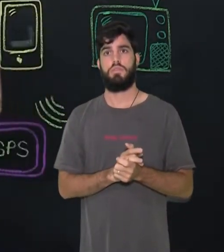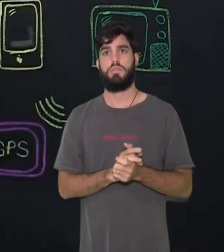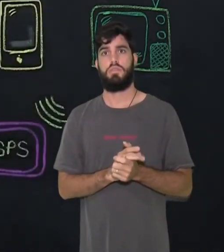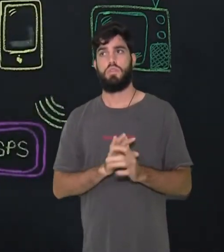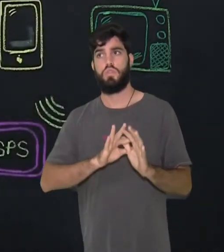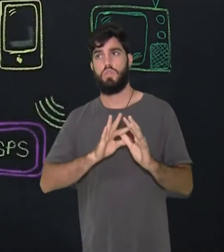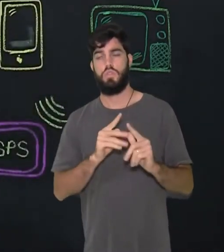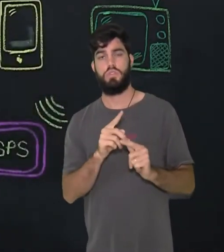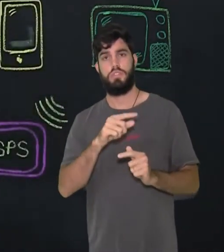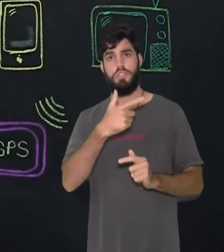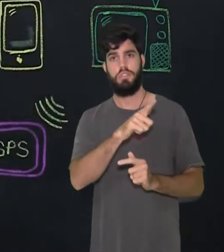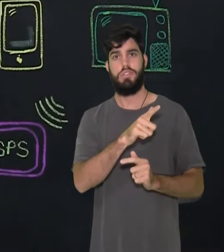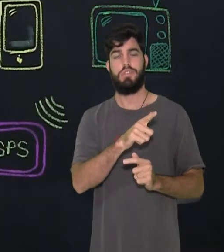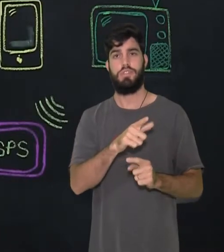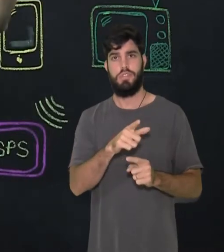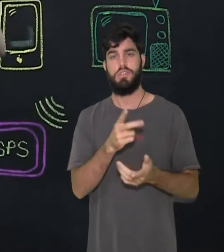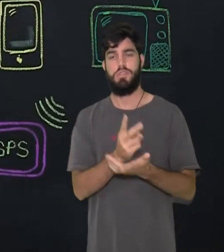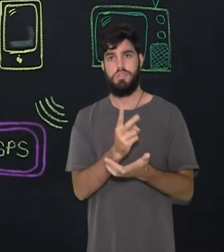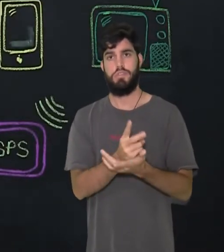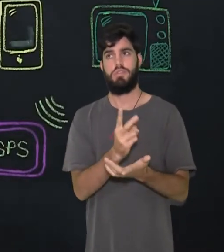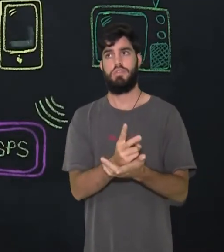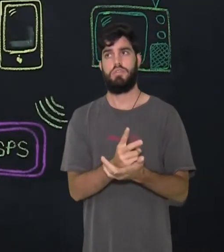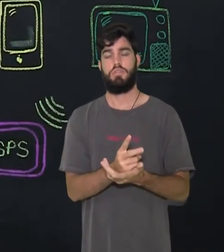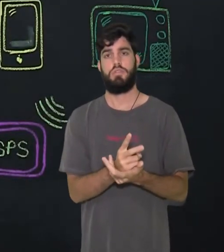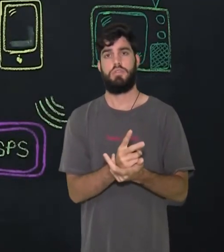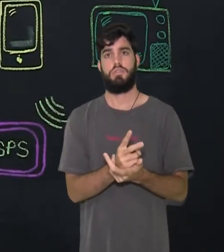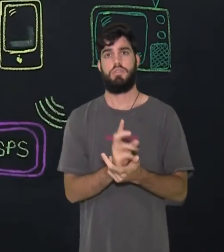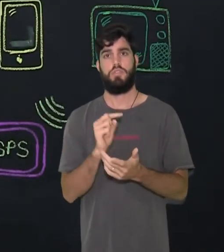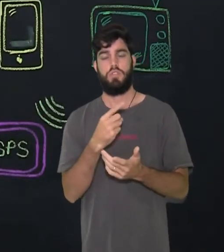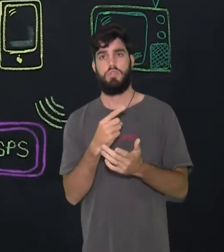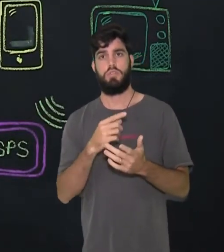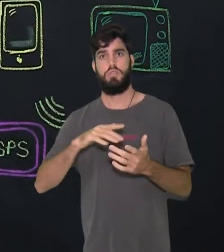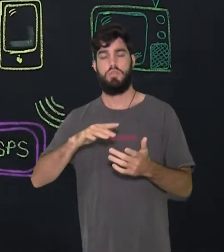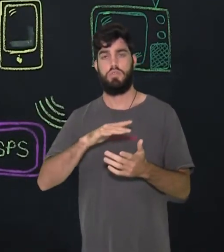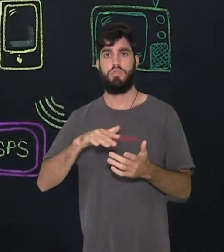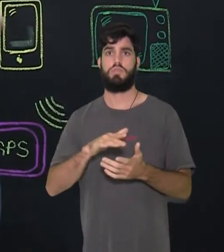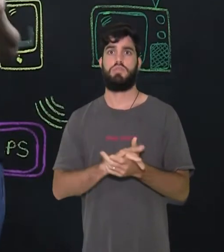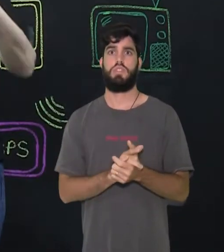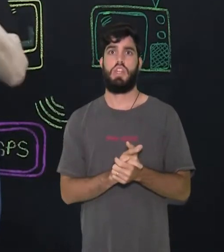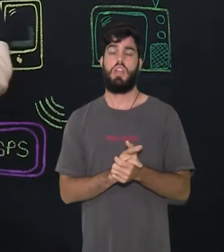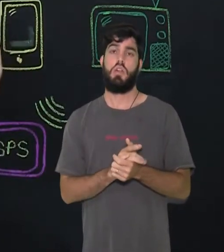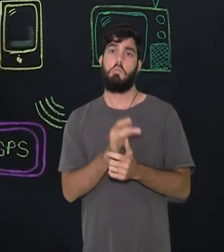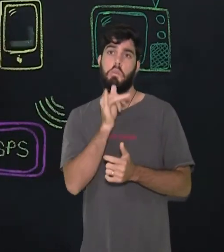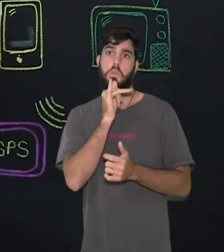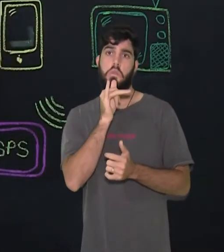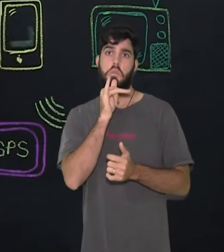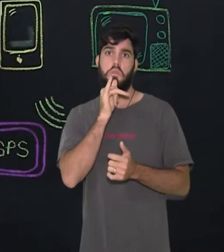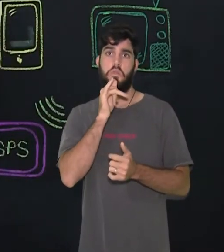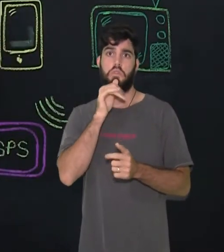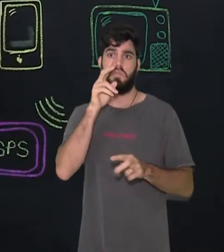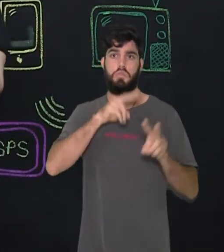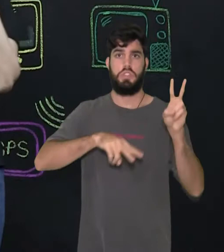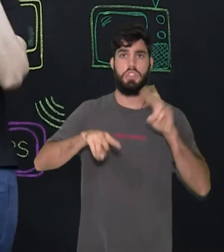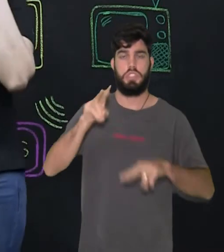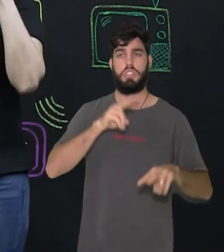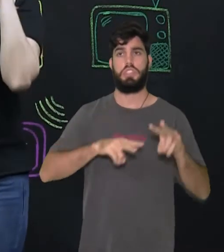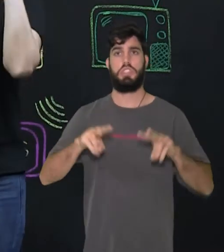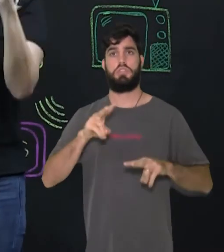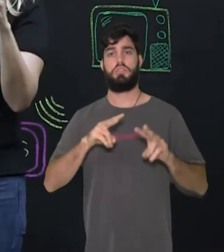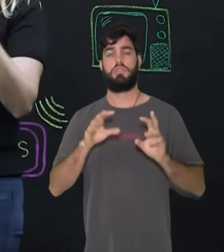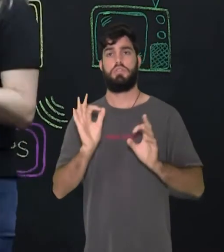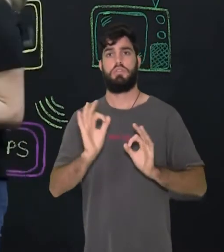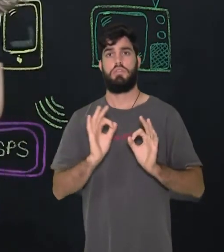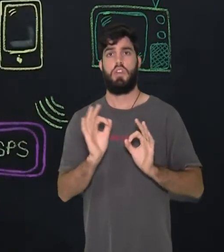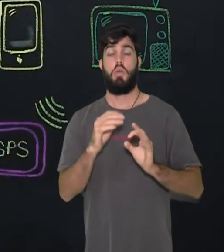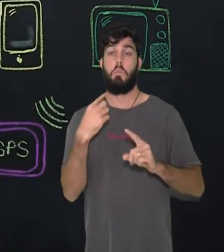outras aqui estão aqui, tá na nossa volta, mas elas não são visíveis pra gente, para os seres humanos, porque a gente